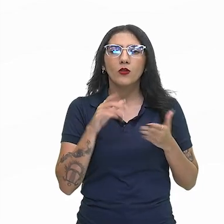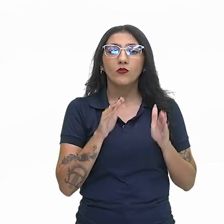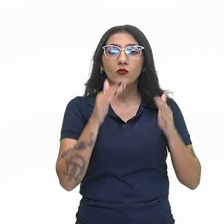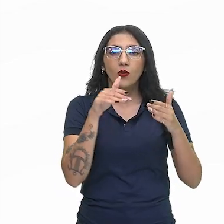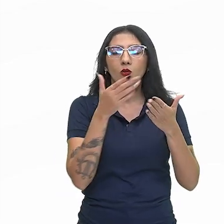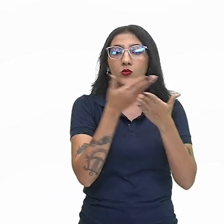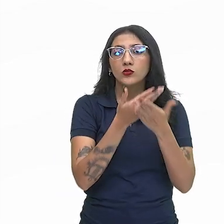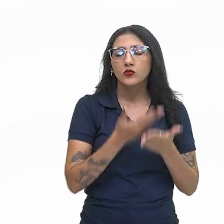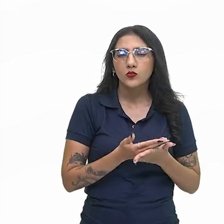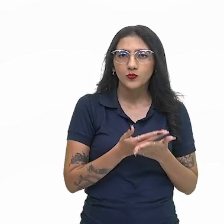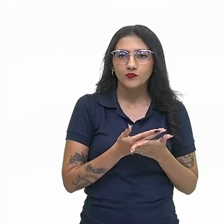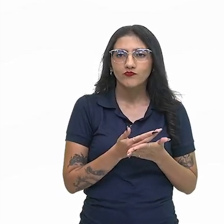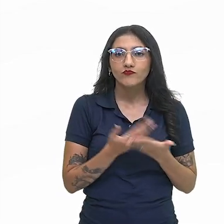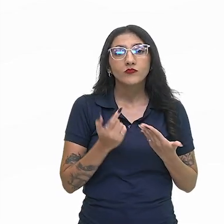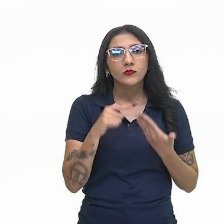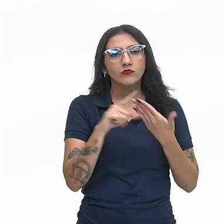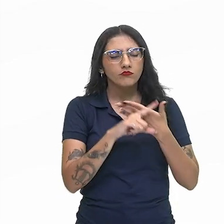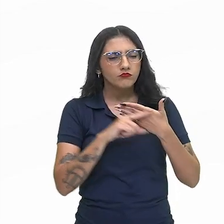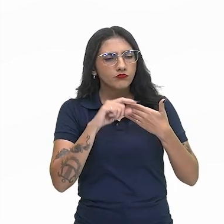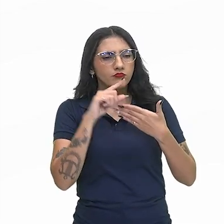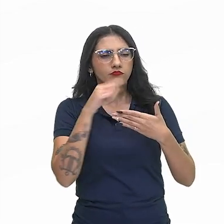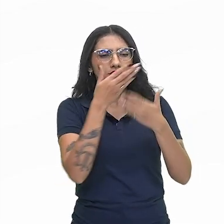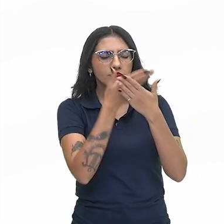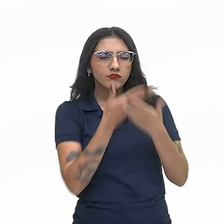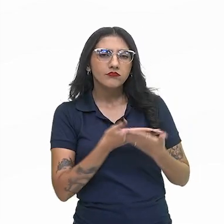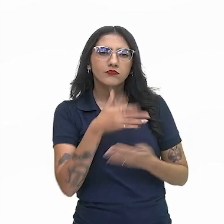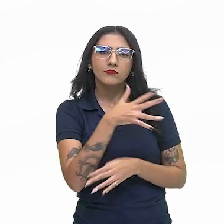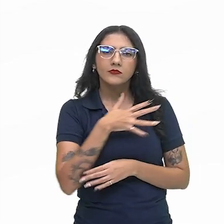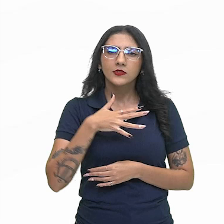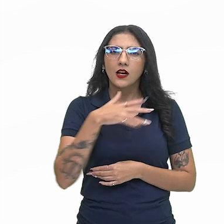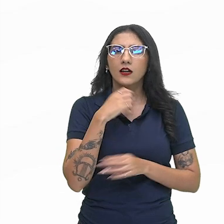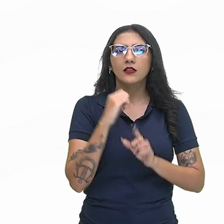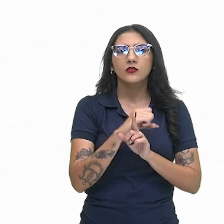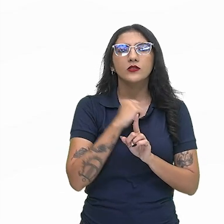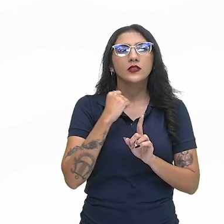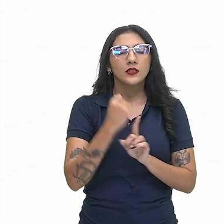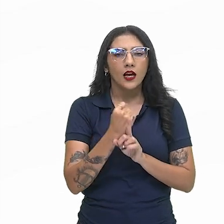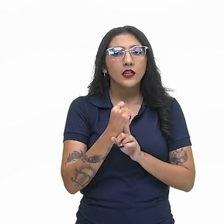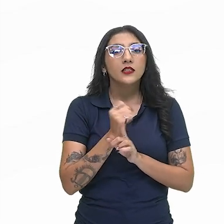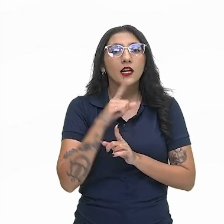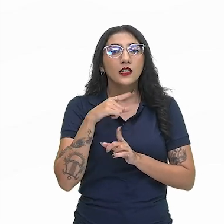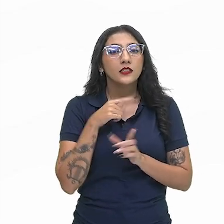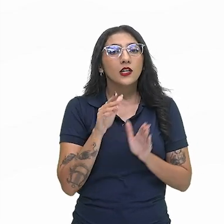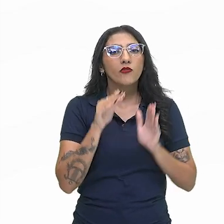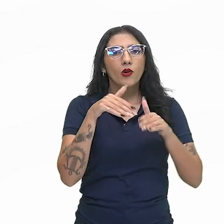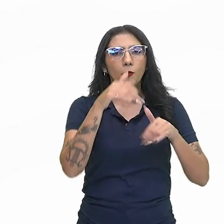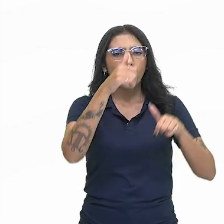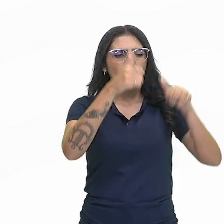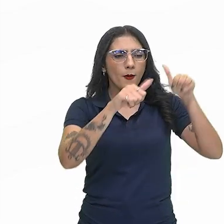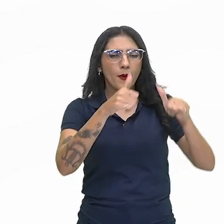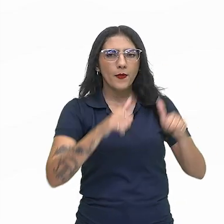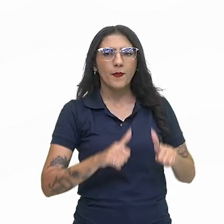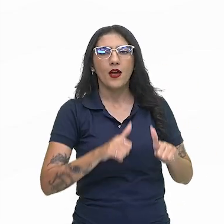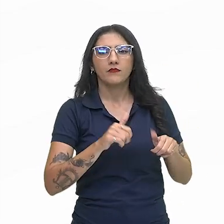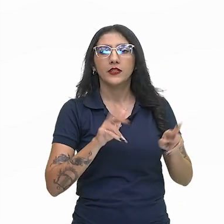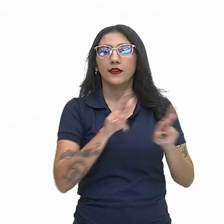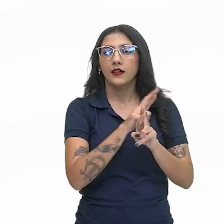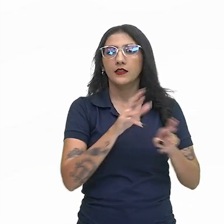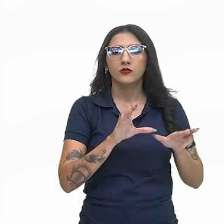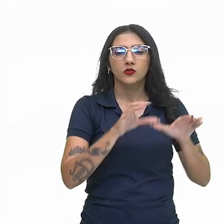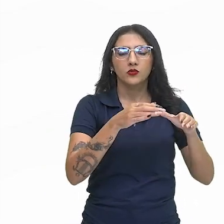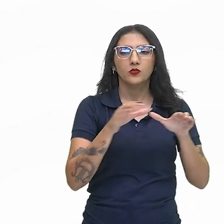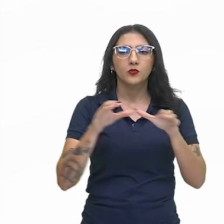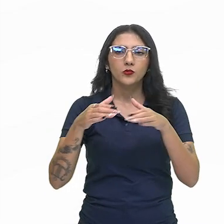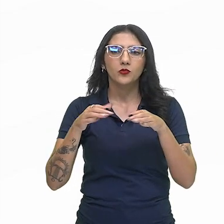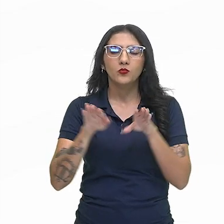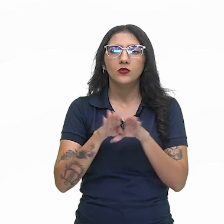né, ao estudar a sociedade, ele focou na análise das relações de classe e nos